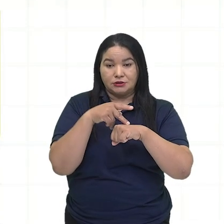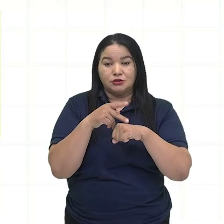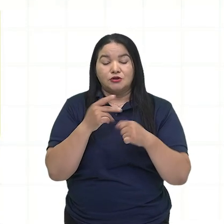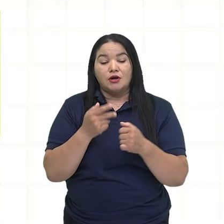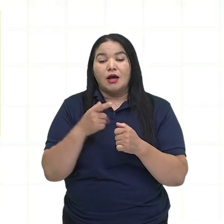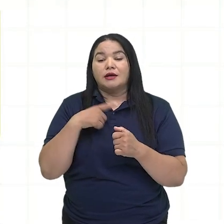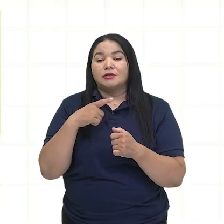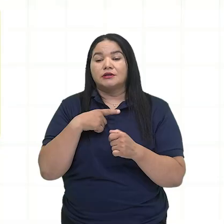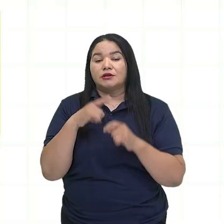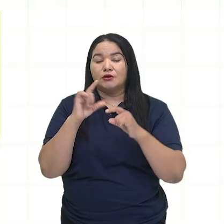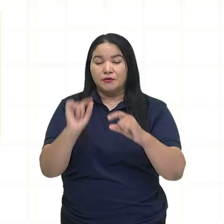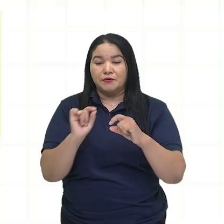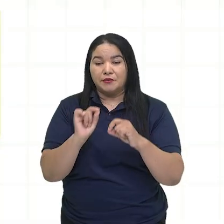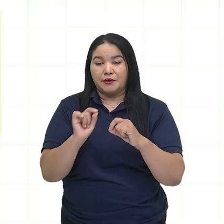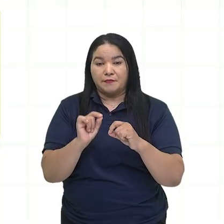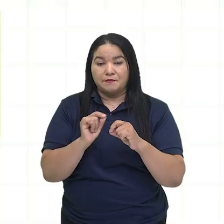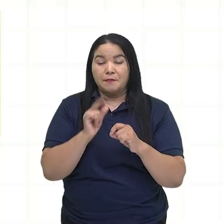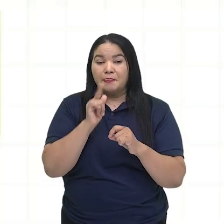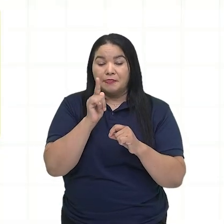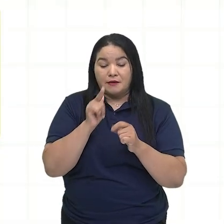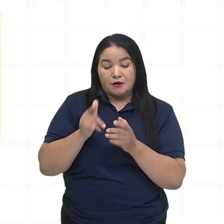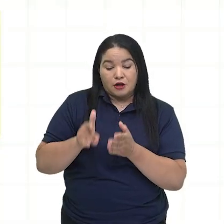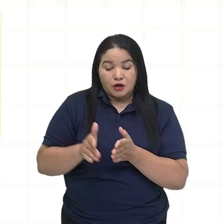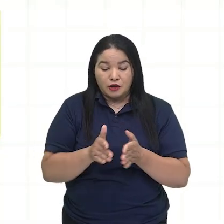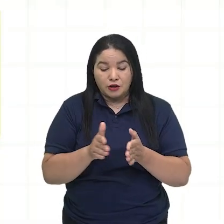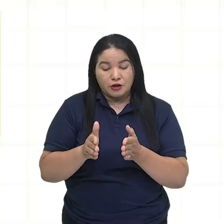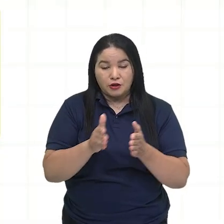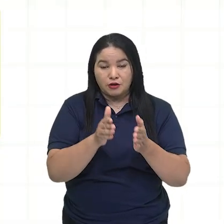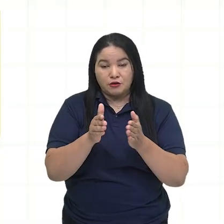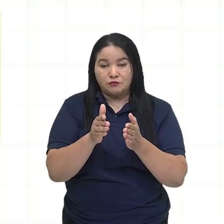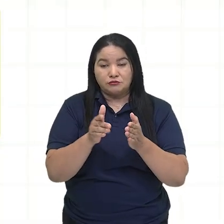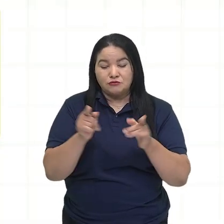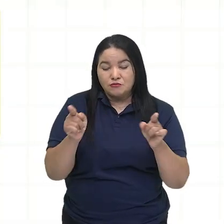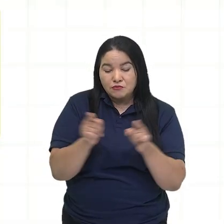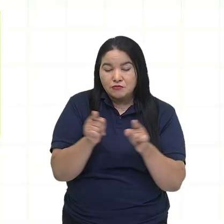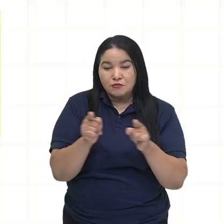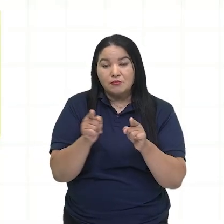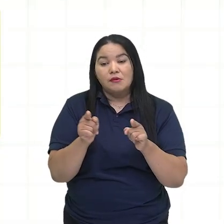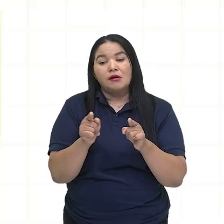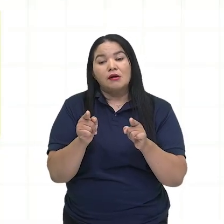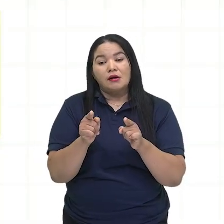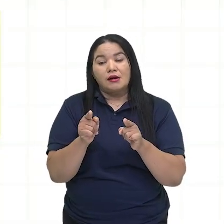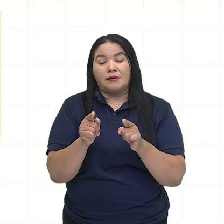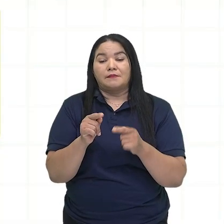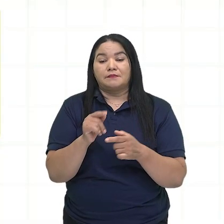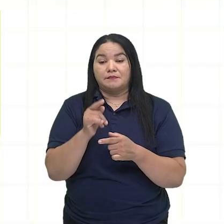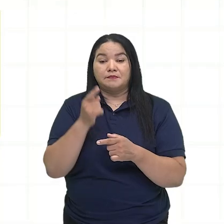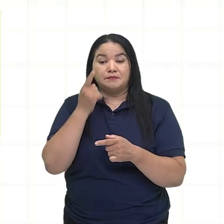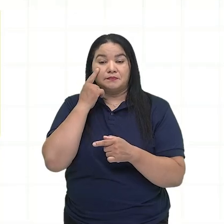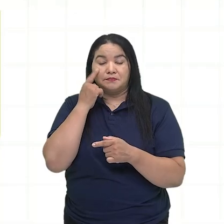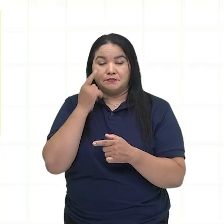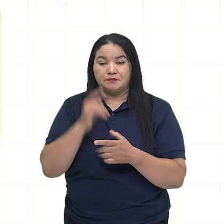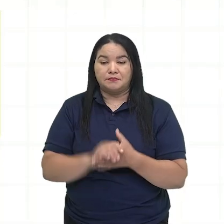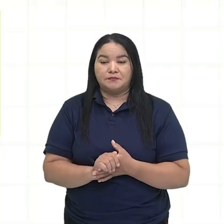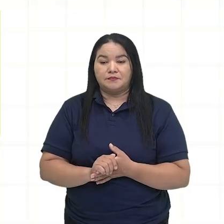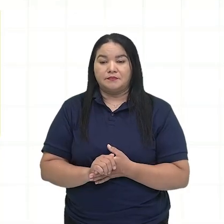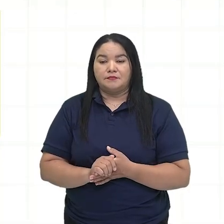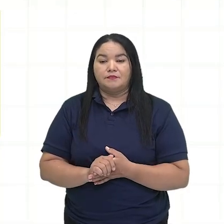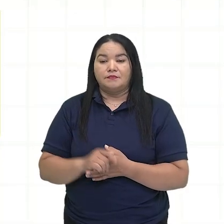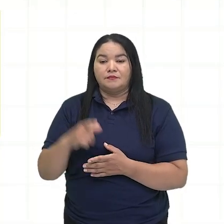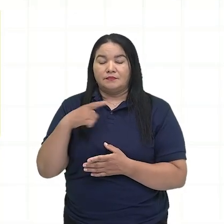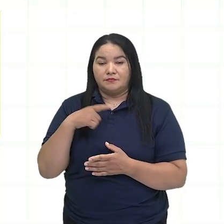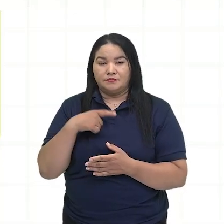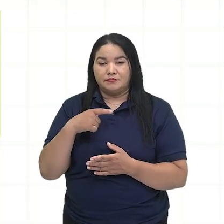quais possuem rios menores. Então, aqui em extensão,